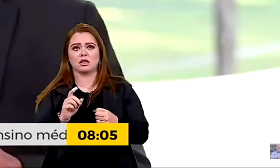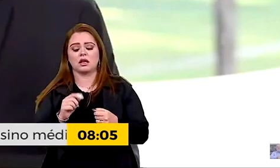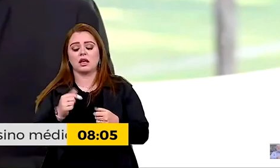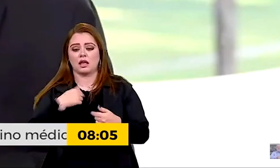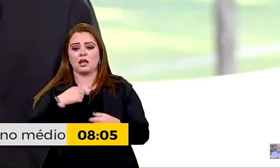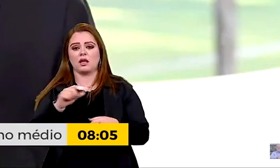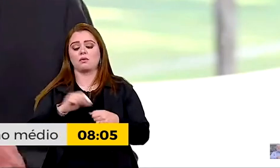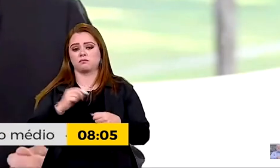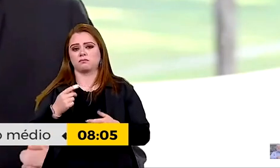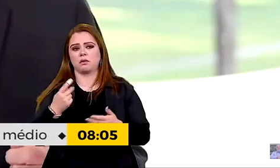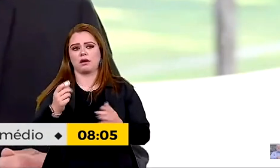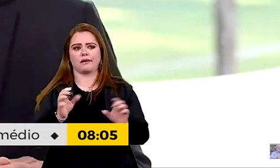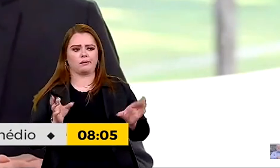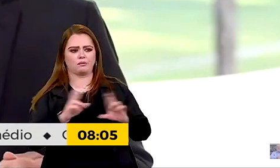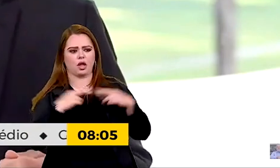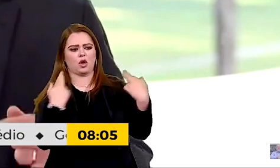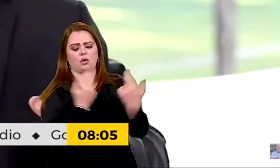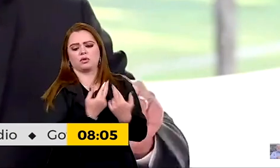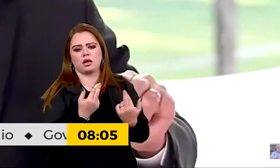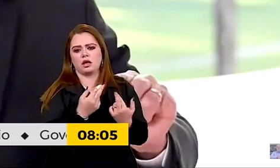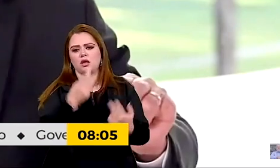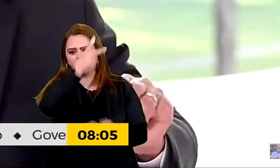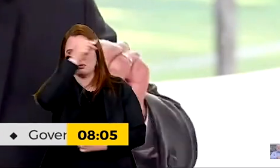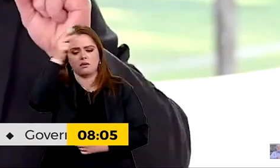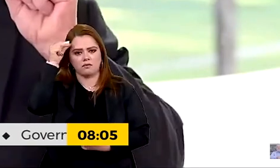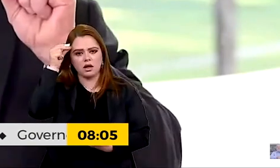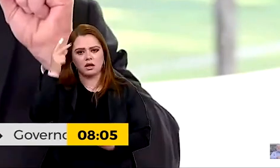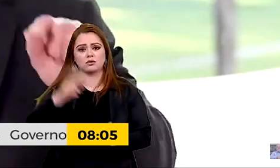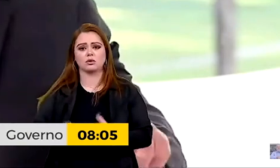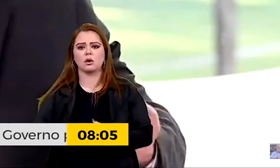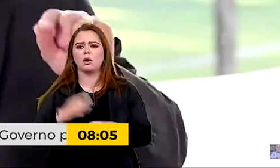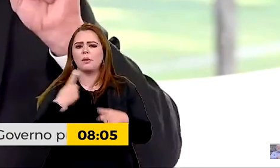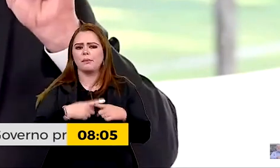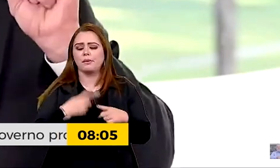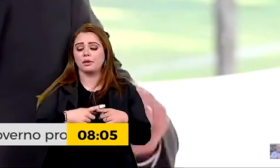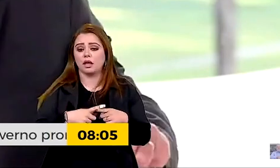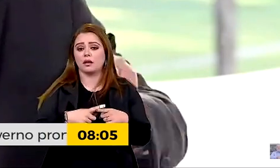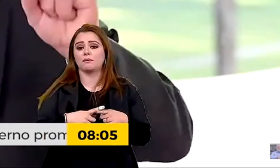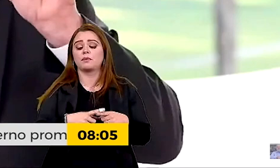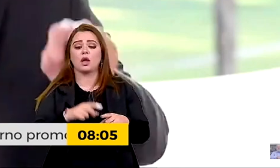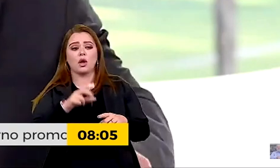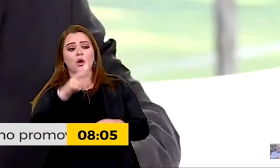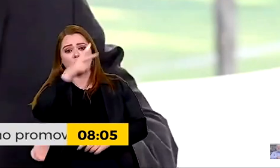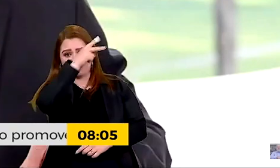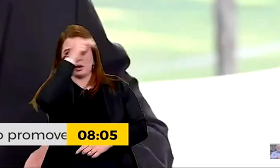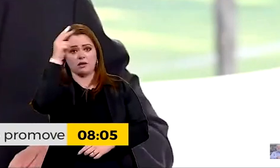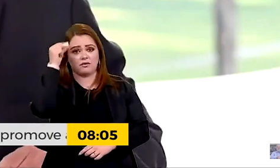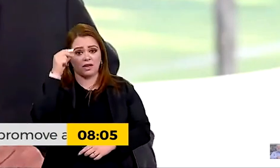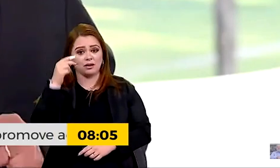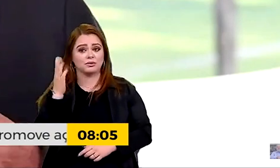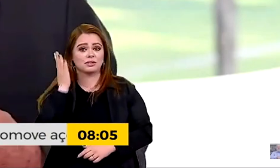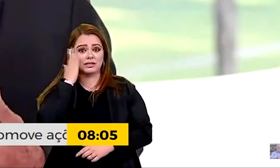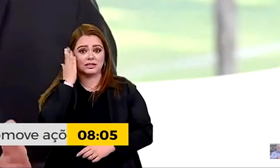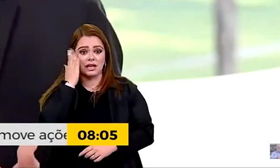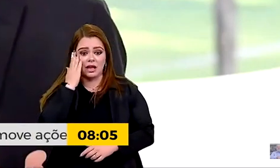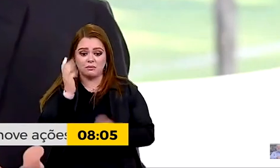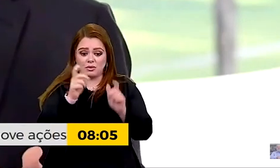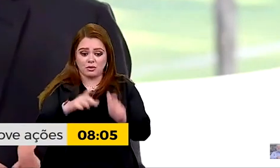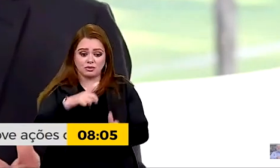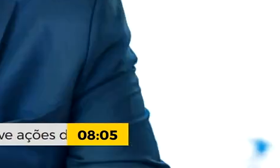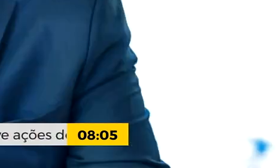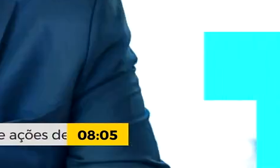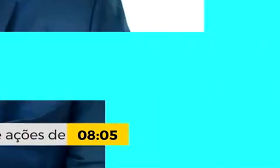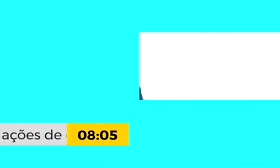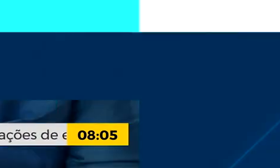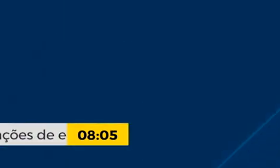possível governar o país Você ouviu os prefeitos porque um dos prefeitos é onde tá o problema da Saúde da Educação do transporte é ali que